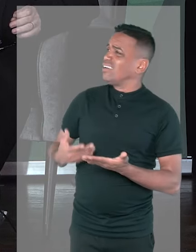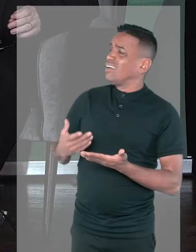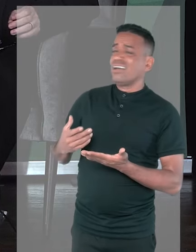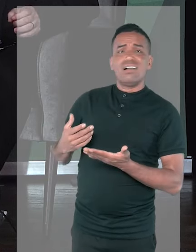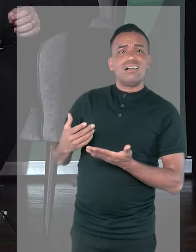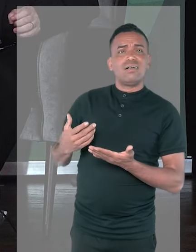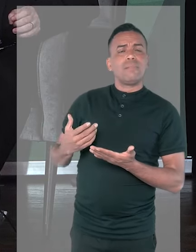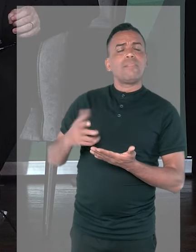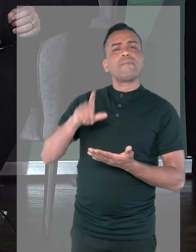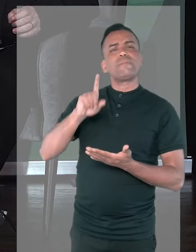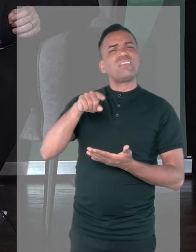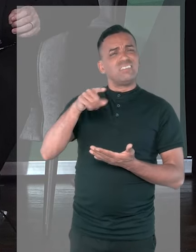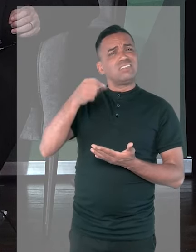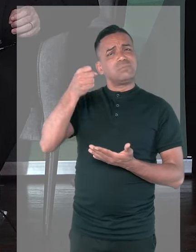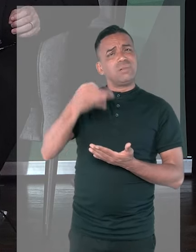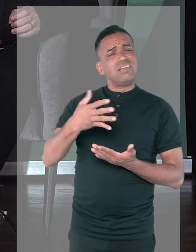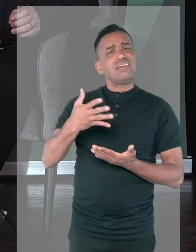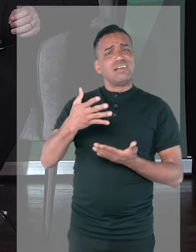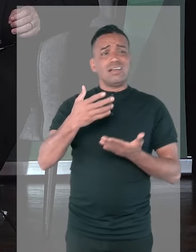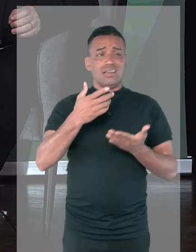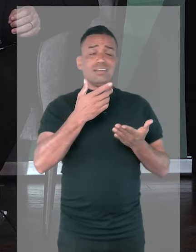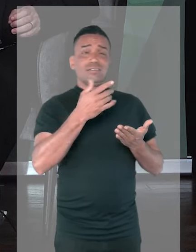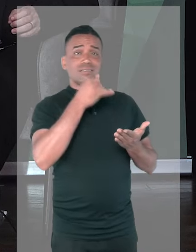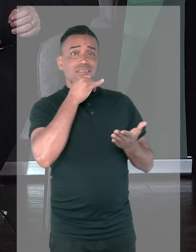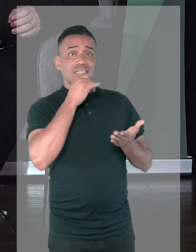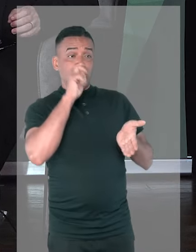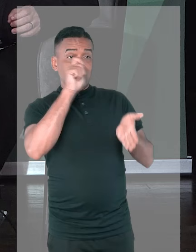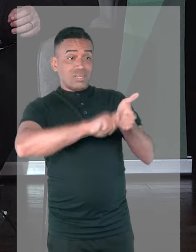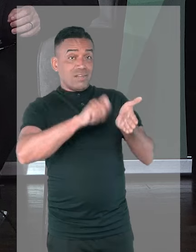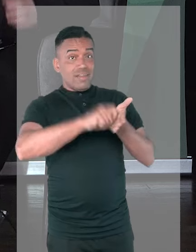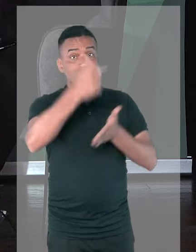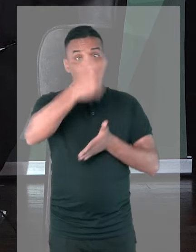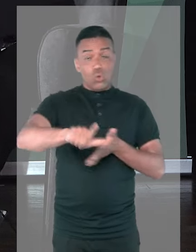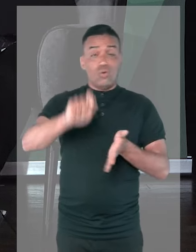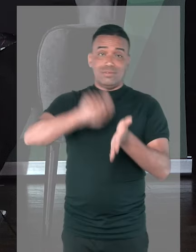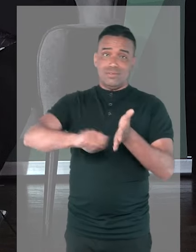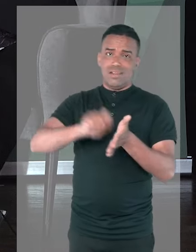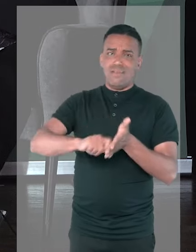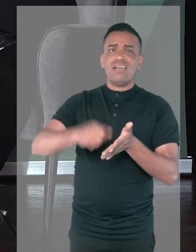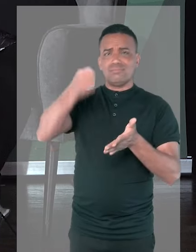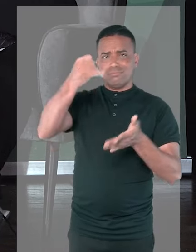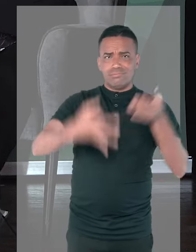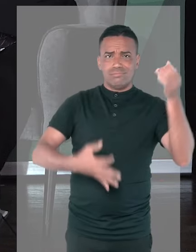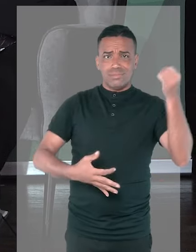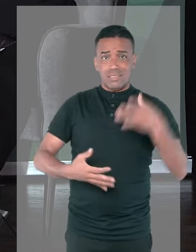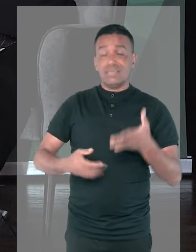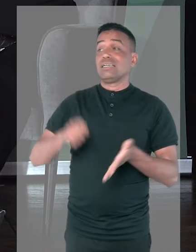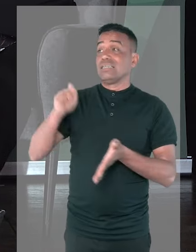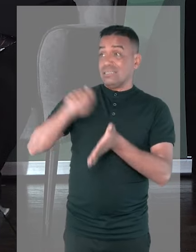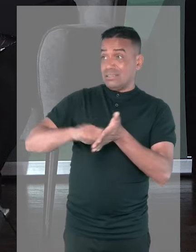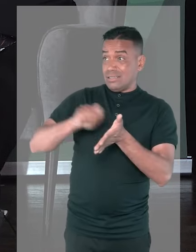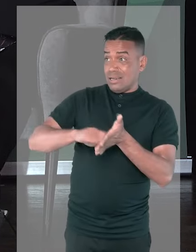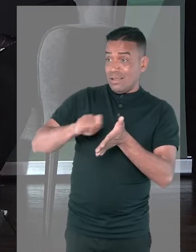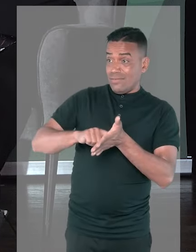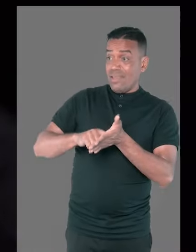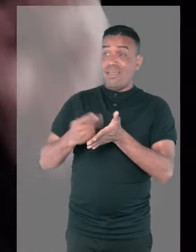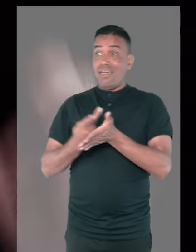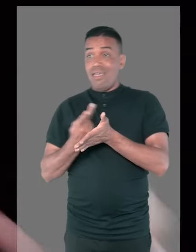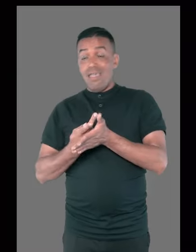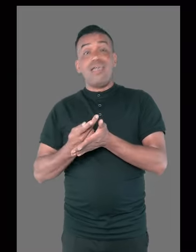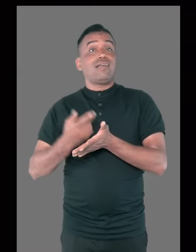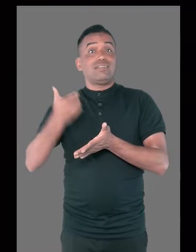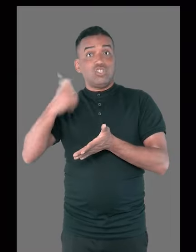Fortaleza. próprio. Como é que é? Fala mais do escrever e reescrever, inclusive por interesse próprio. Pois é, o escrever e reescrever é uma oficina com um